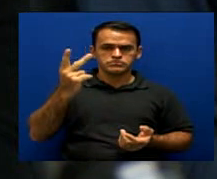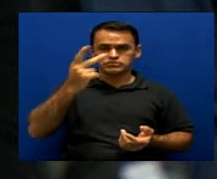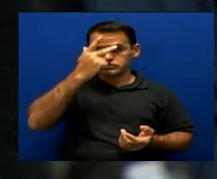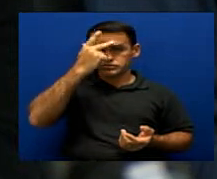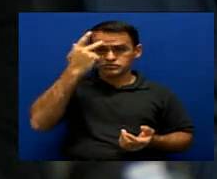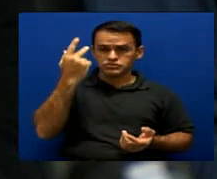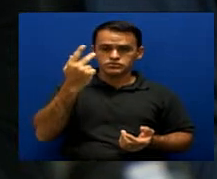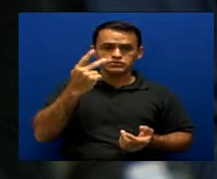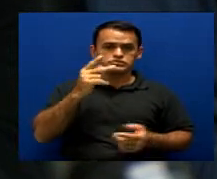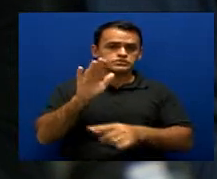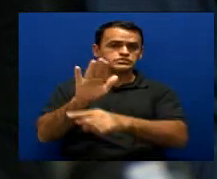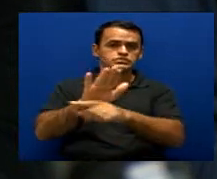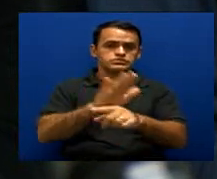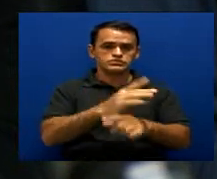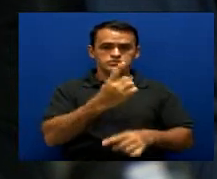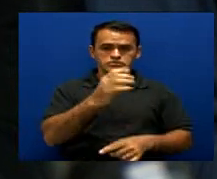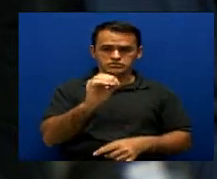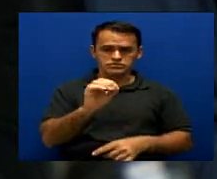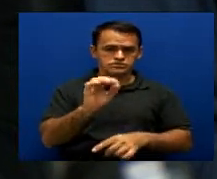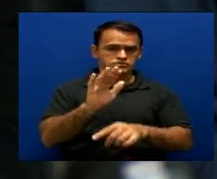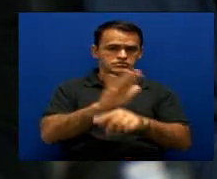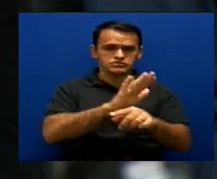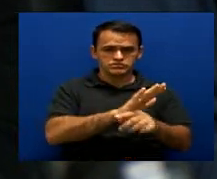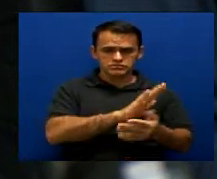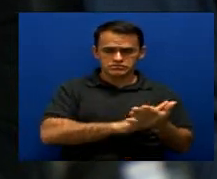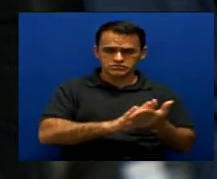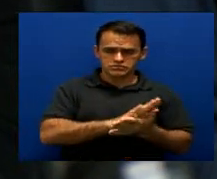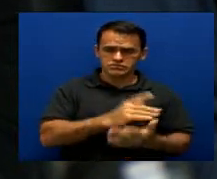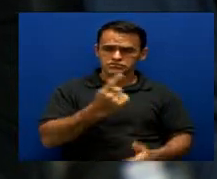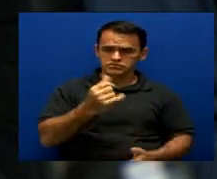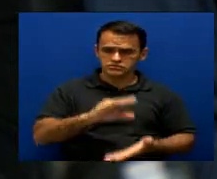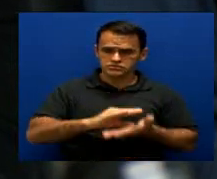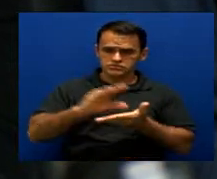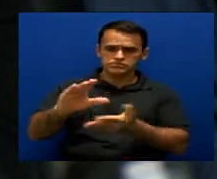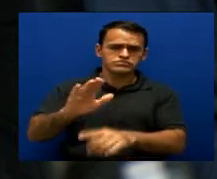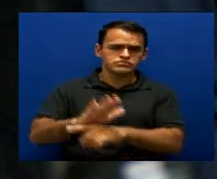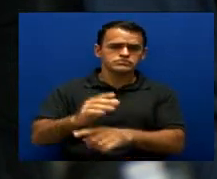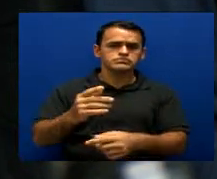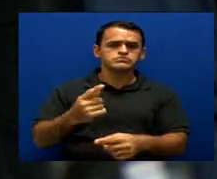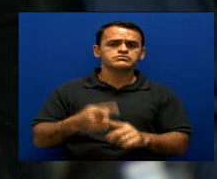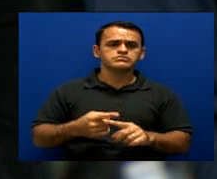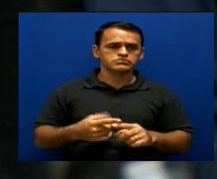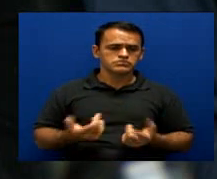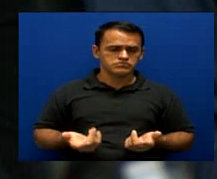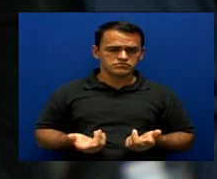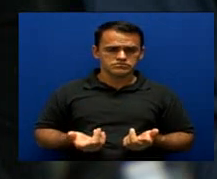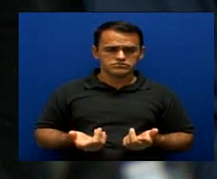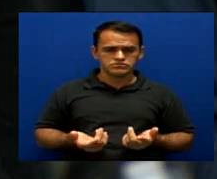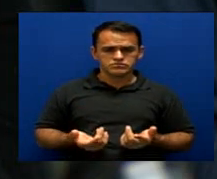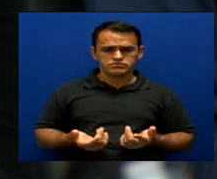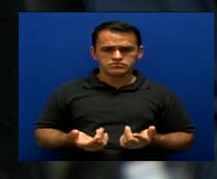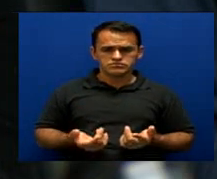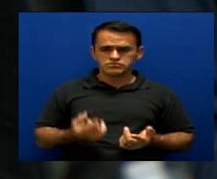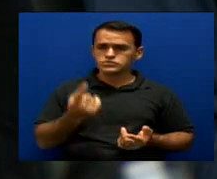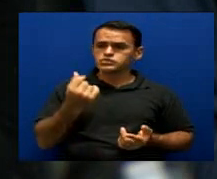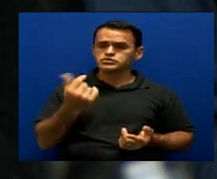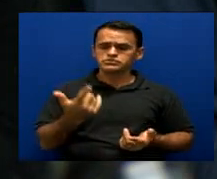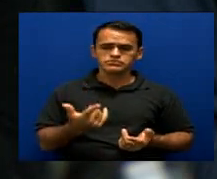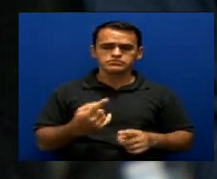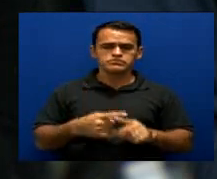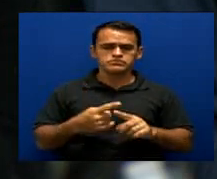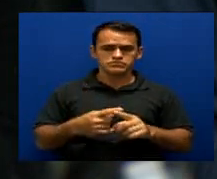população receba 10 por cento do orçamento estamos criando aqui um cartão postal pra que